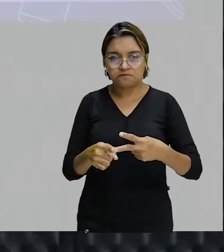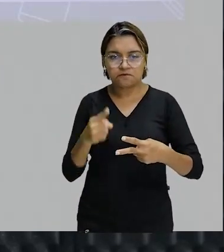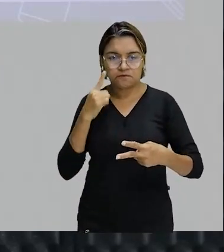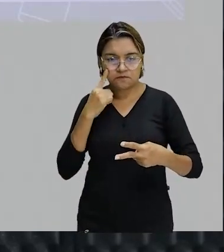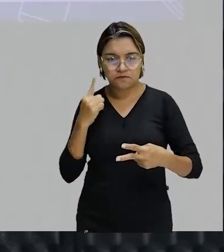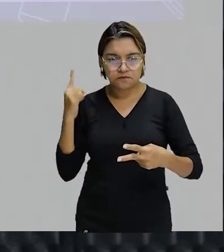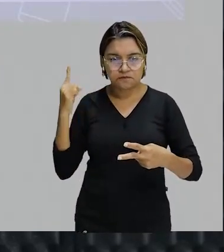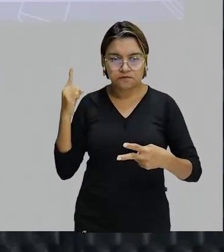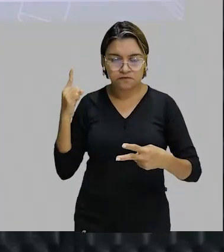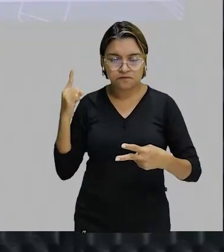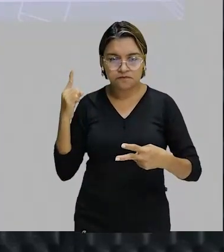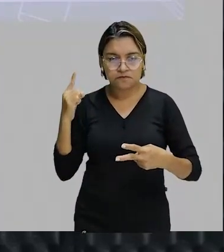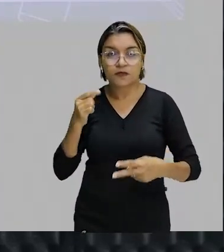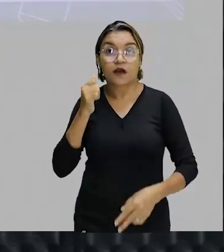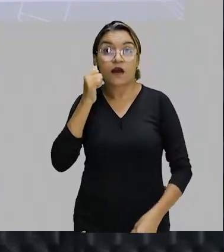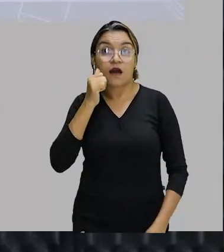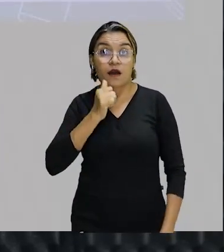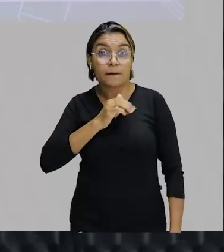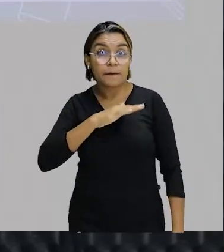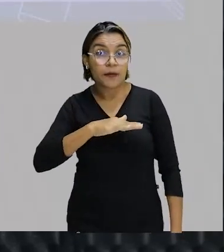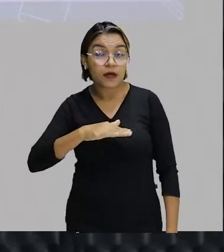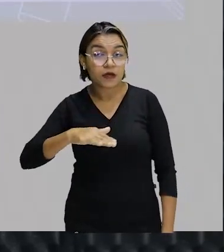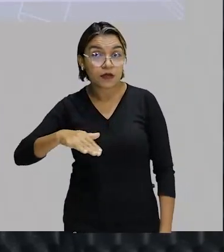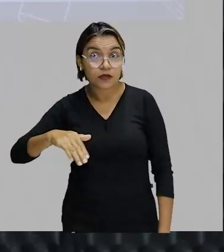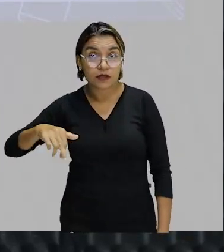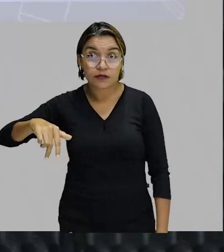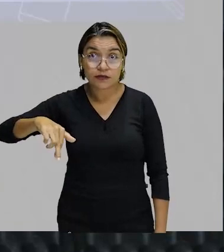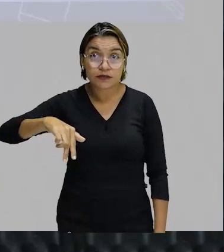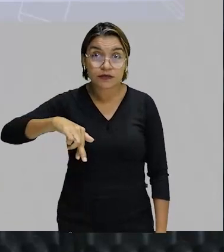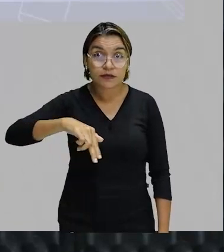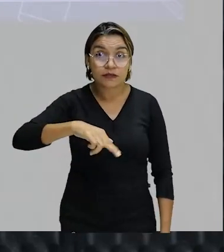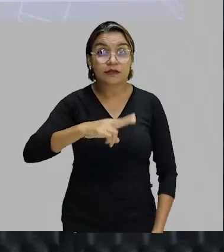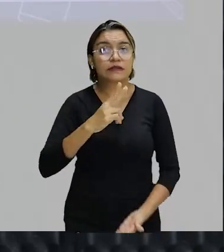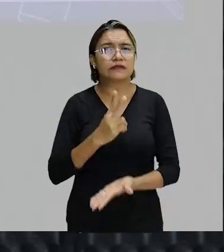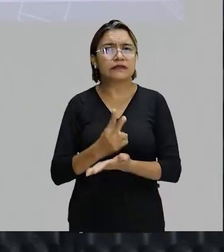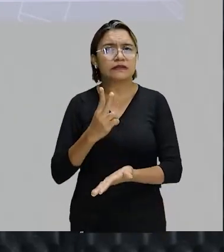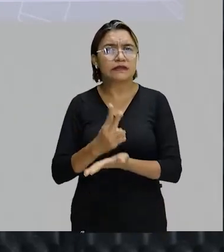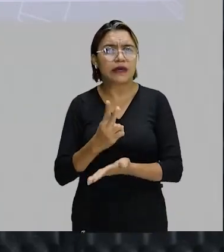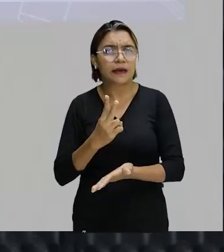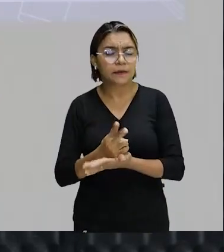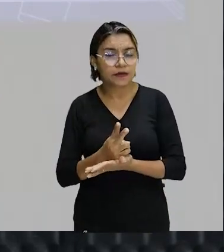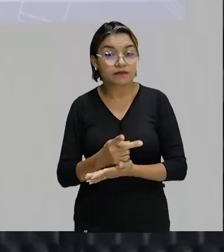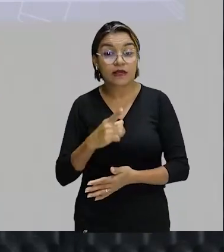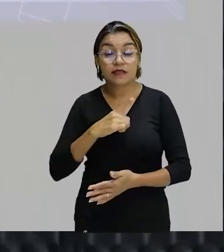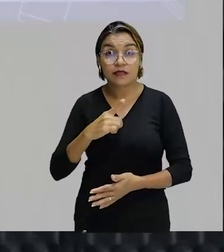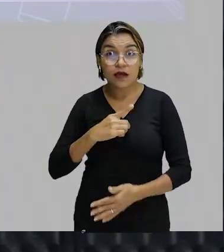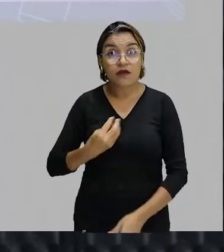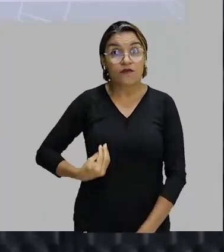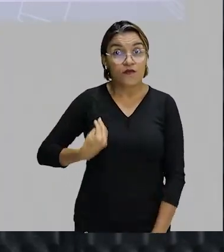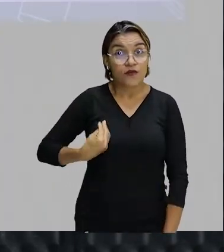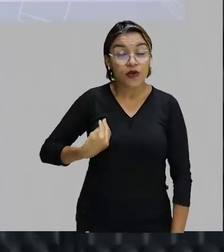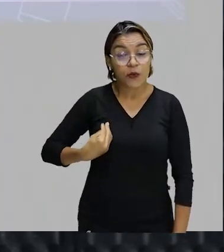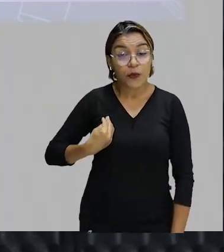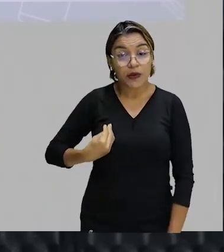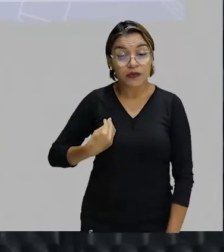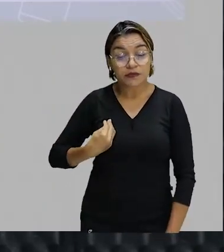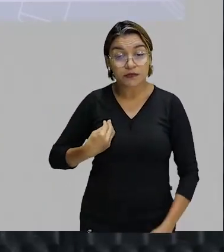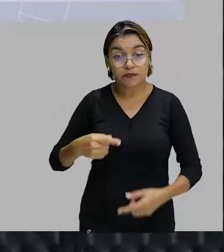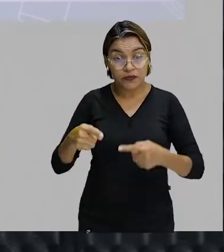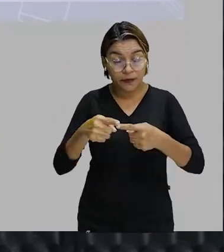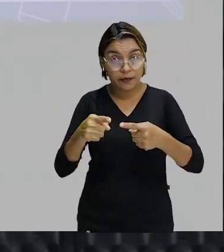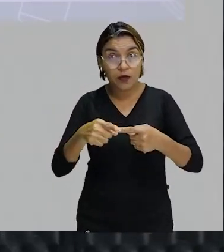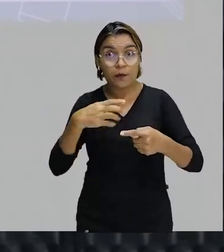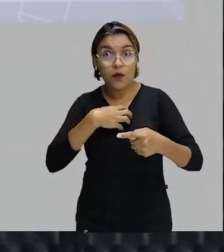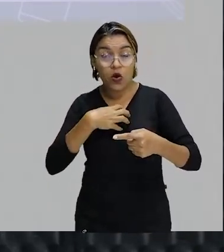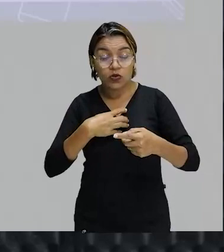A menina está sempre caminhando ou andando. Então, aqui eu já indico a frequência, aqui eu indico o